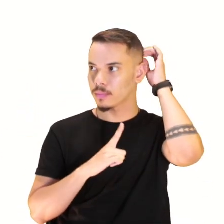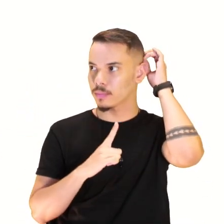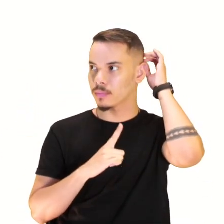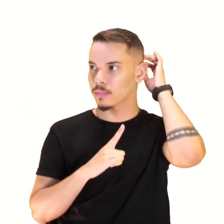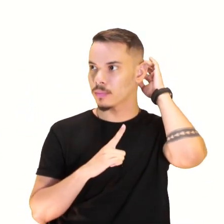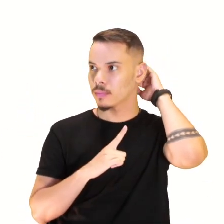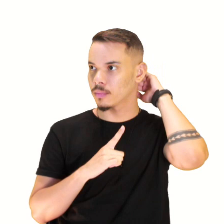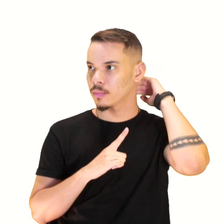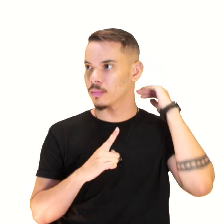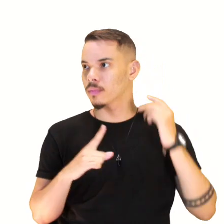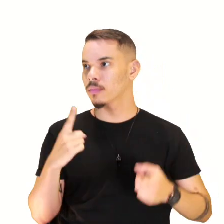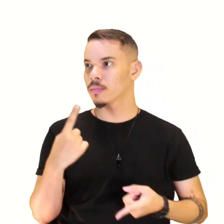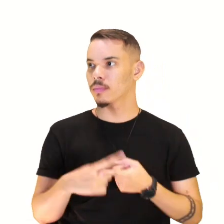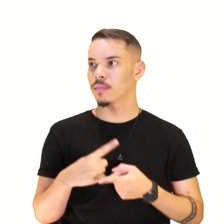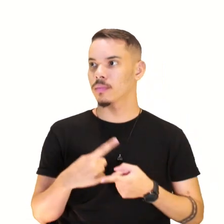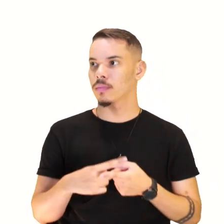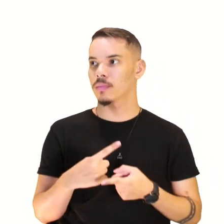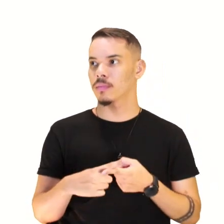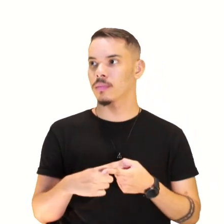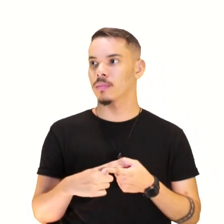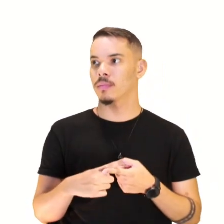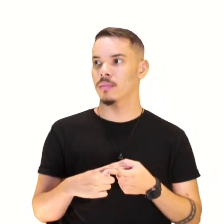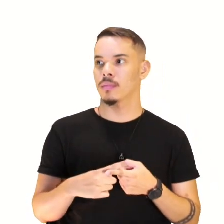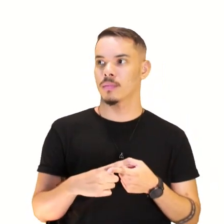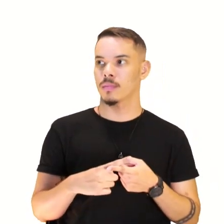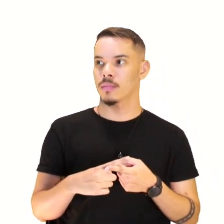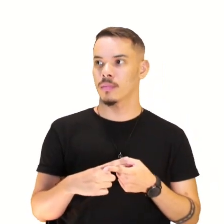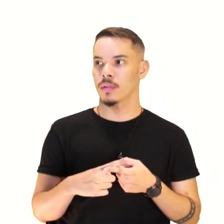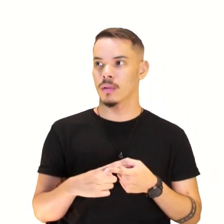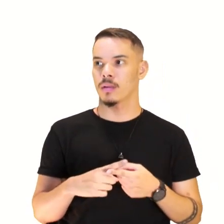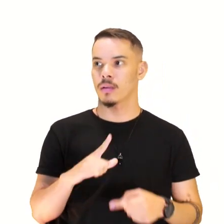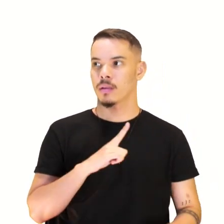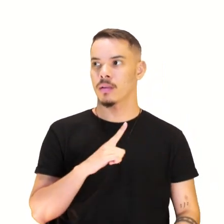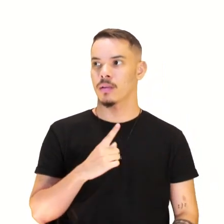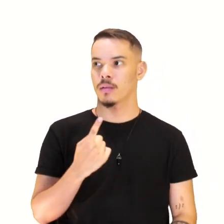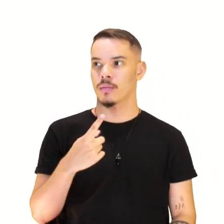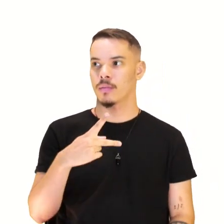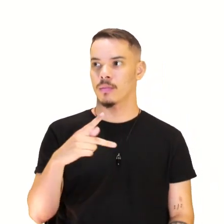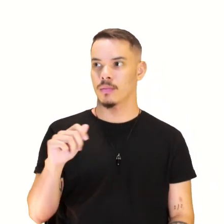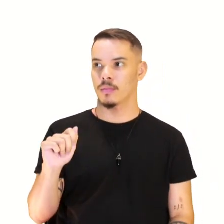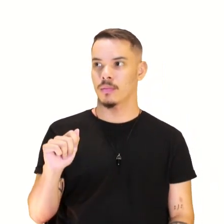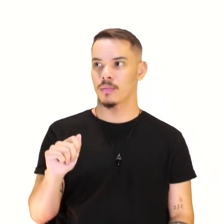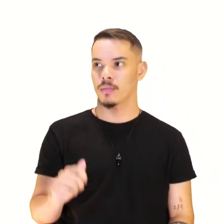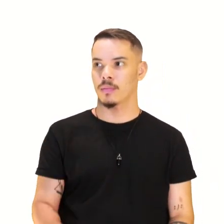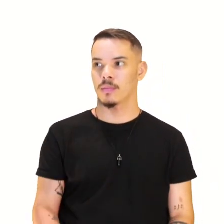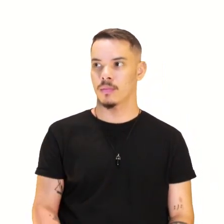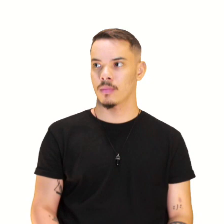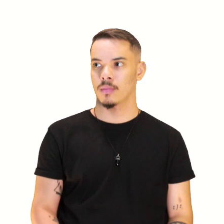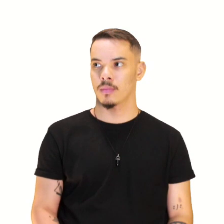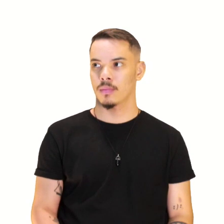então ele já afirmou que é uma PA. É uma PA,